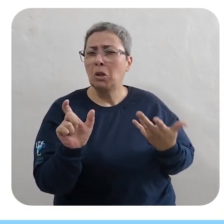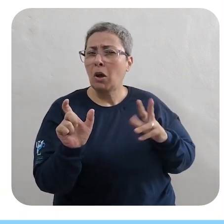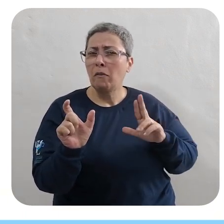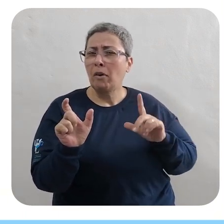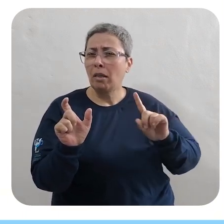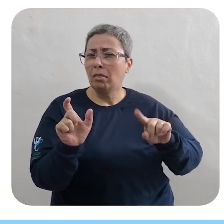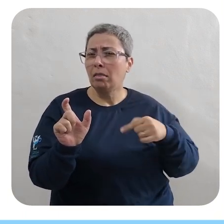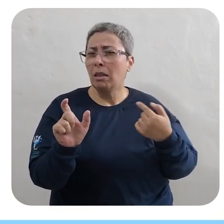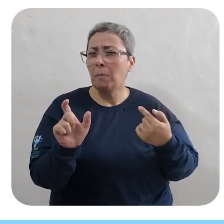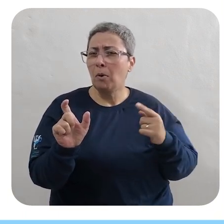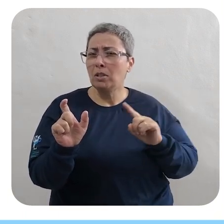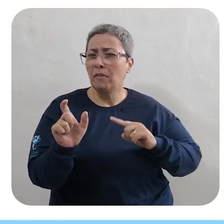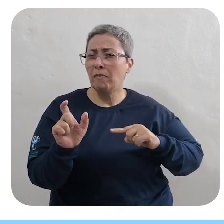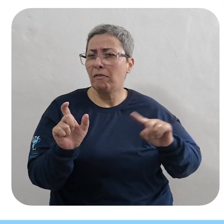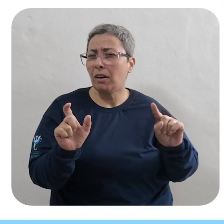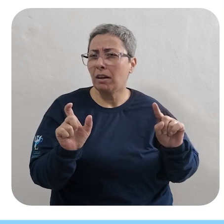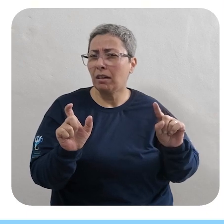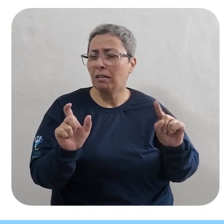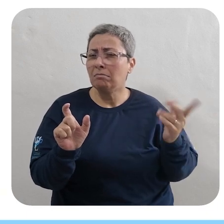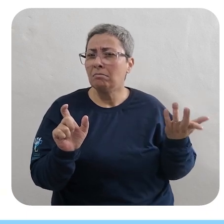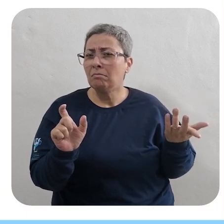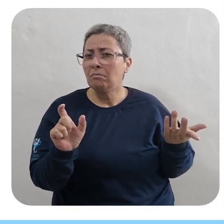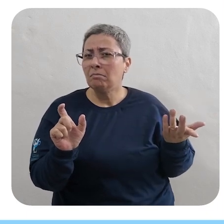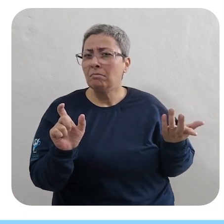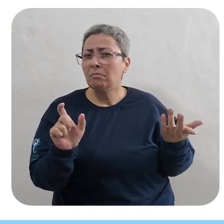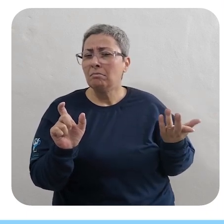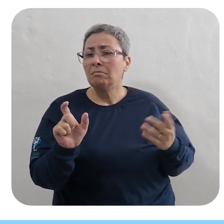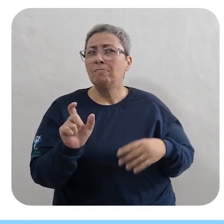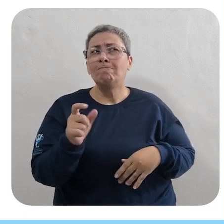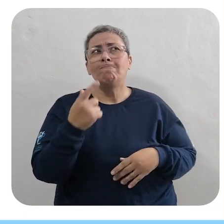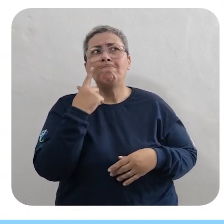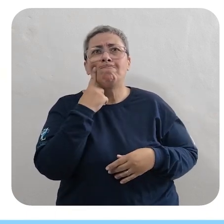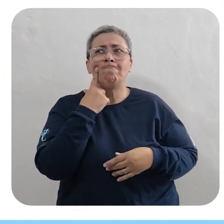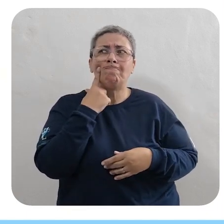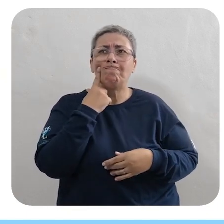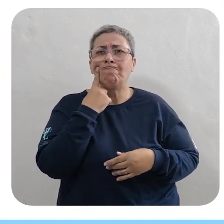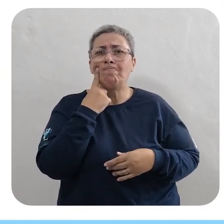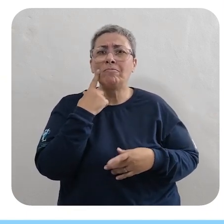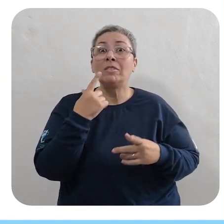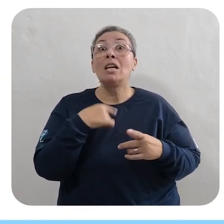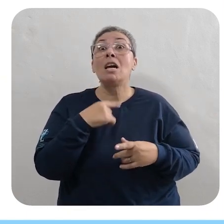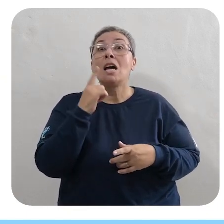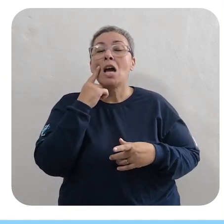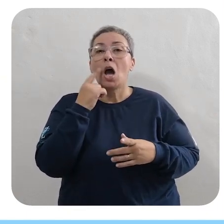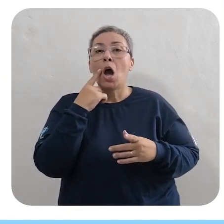a palavra que vai depois da palavra vai-te?